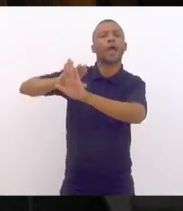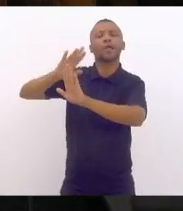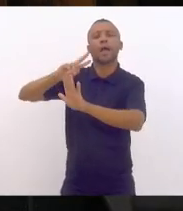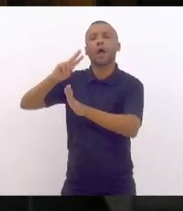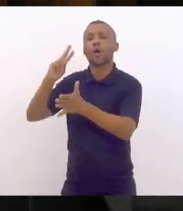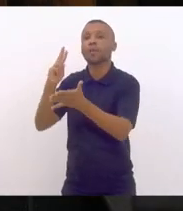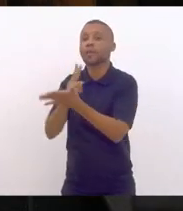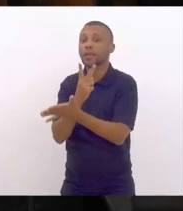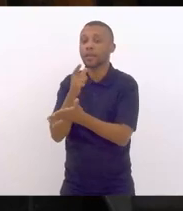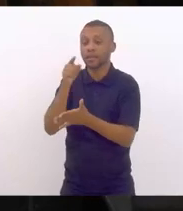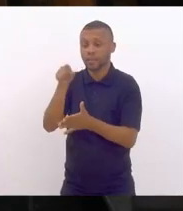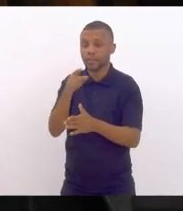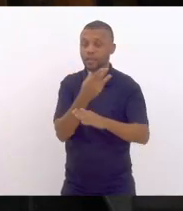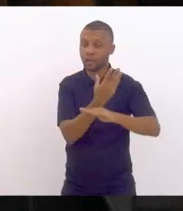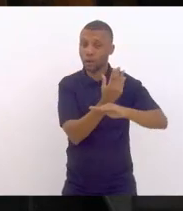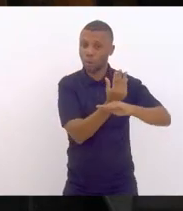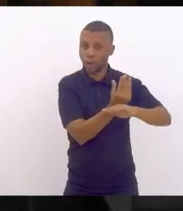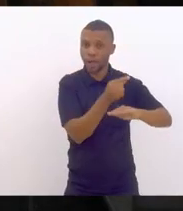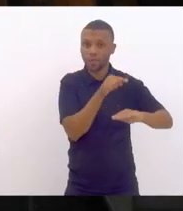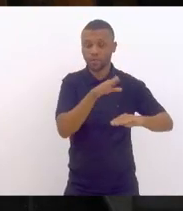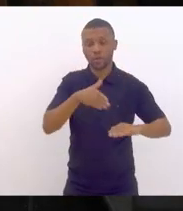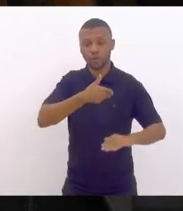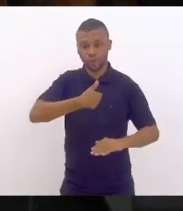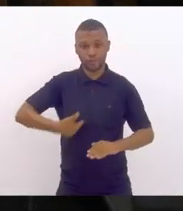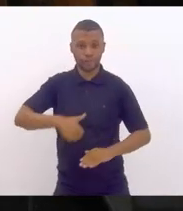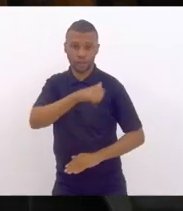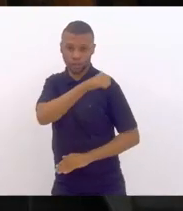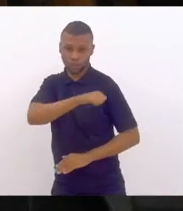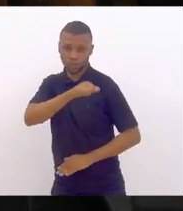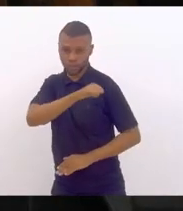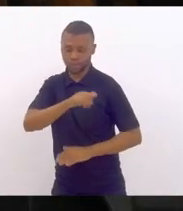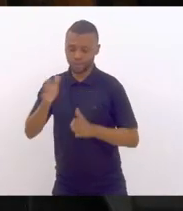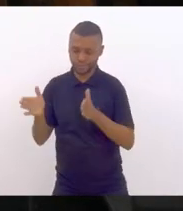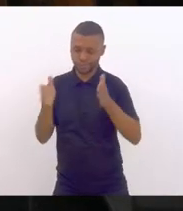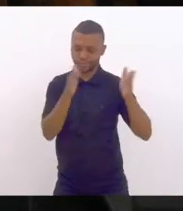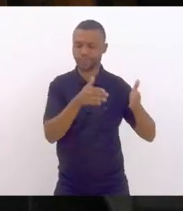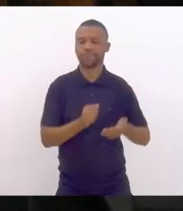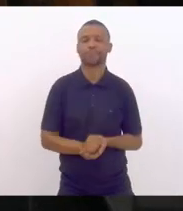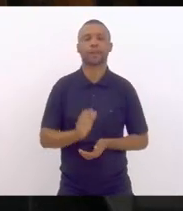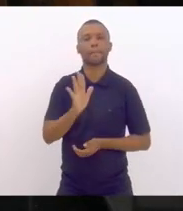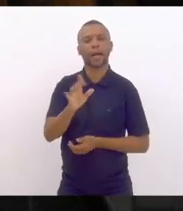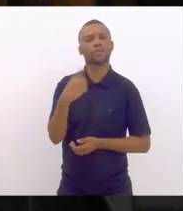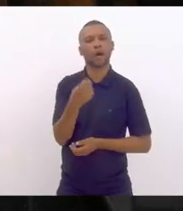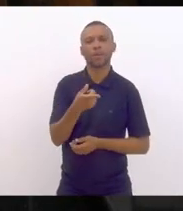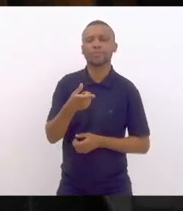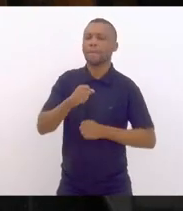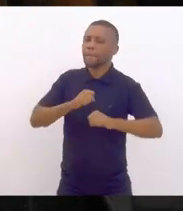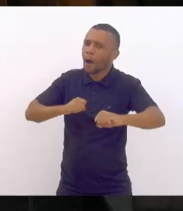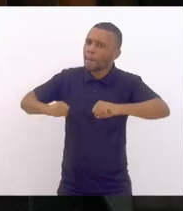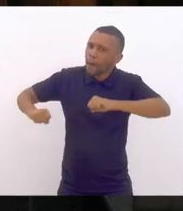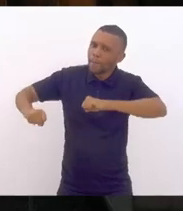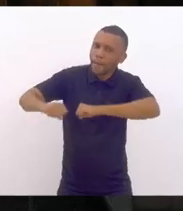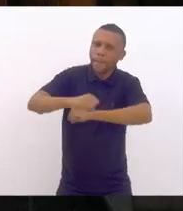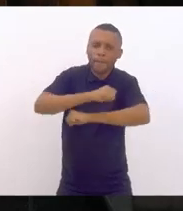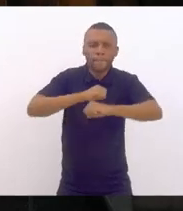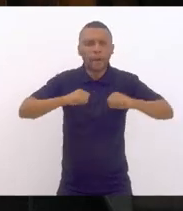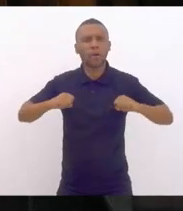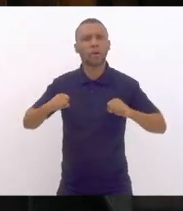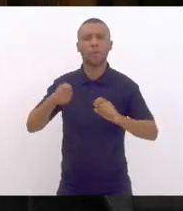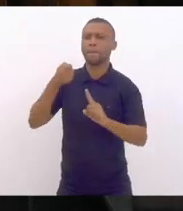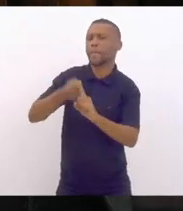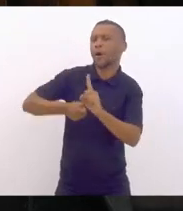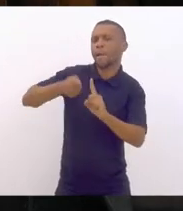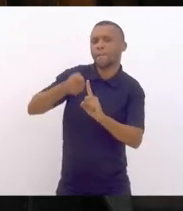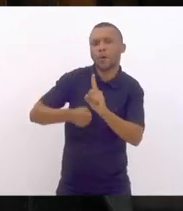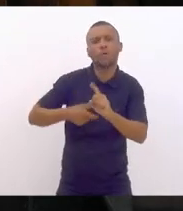a UERJ e o governo do estado mas vamos continuar na nossa luta de resistência trazendo